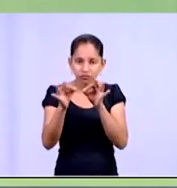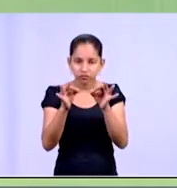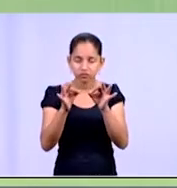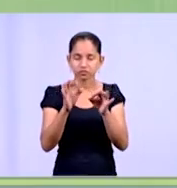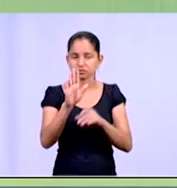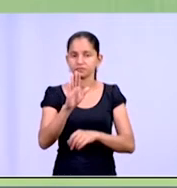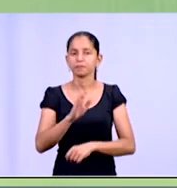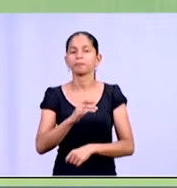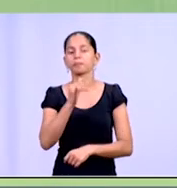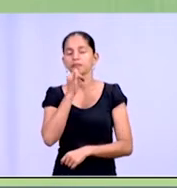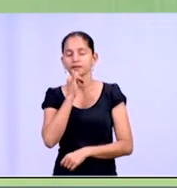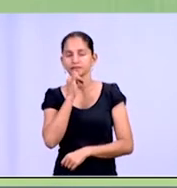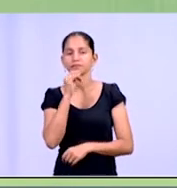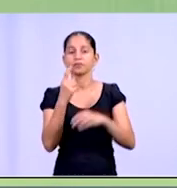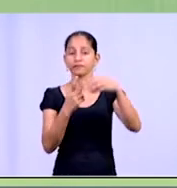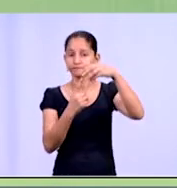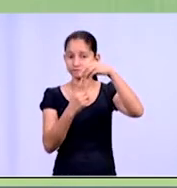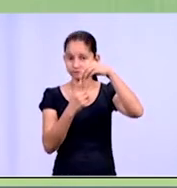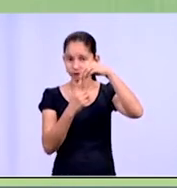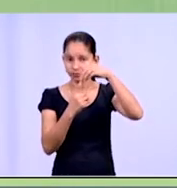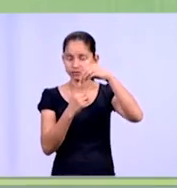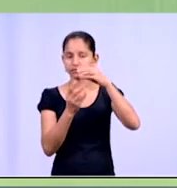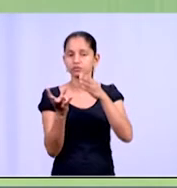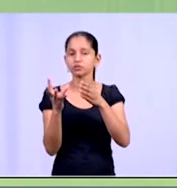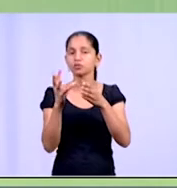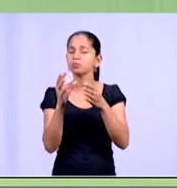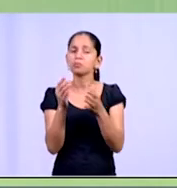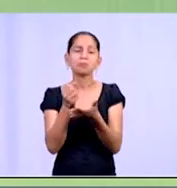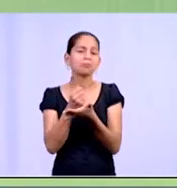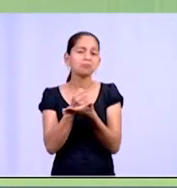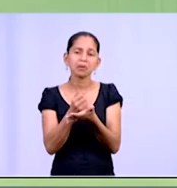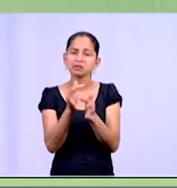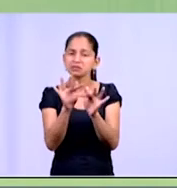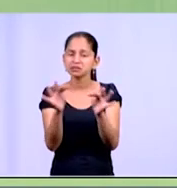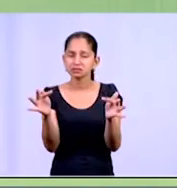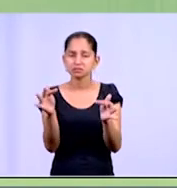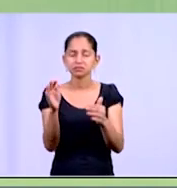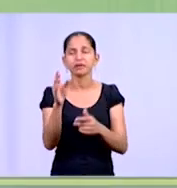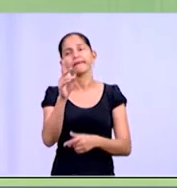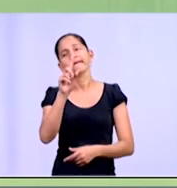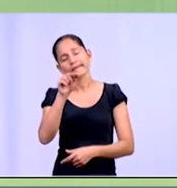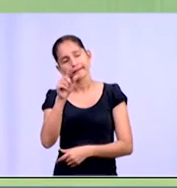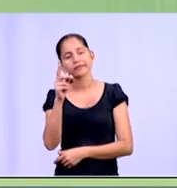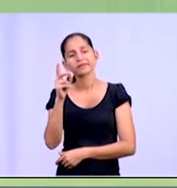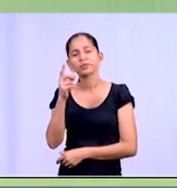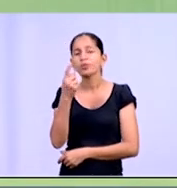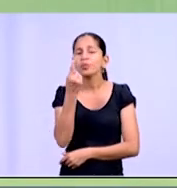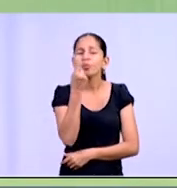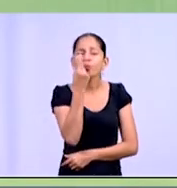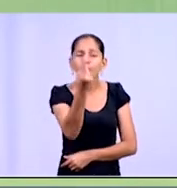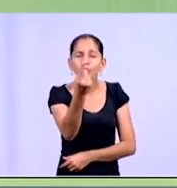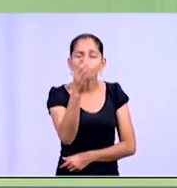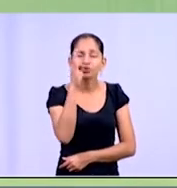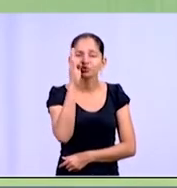A informação, né, básica é o bit, né, que é um único,